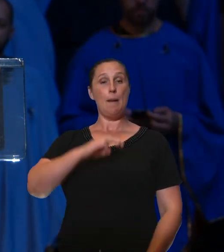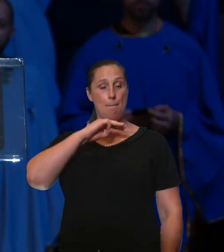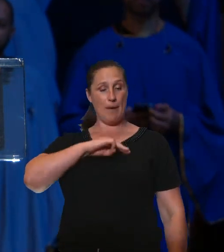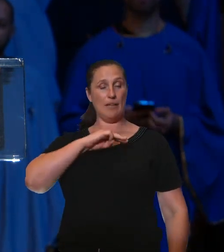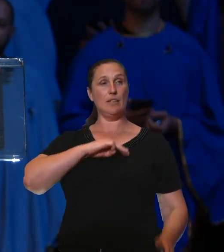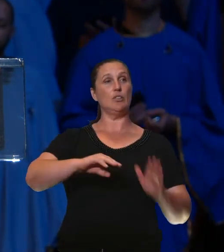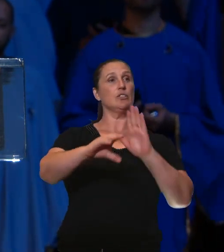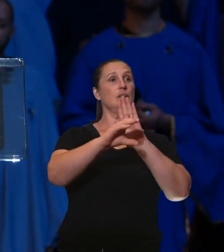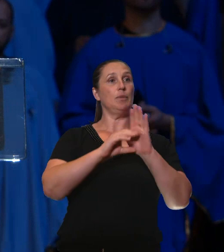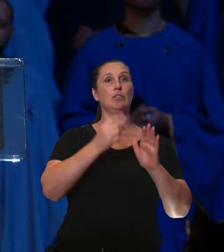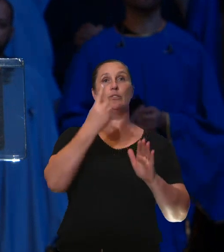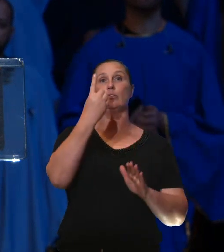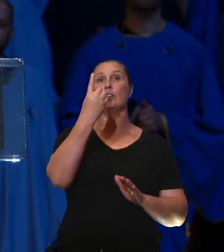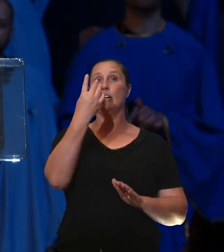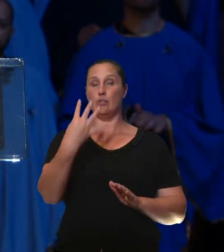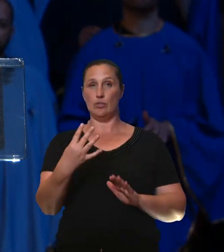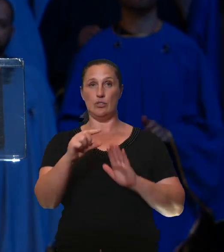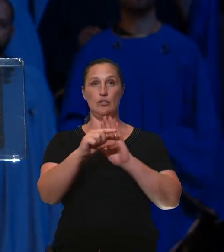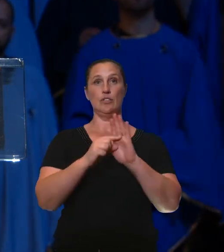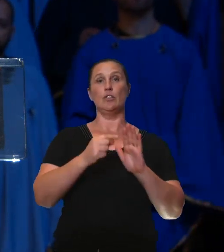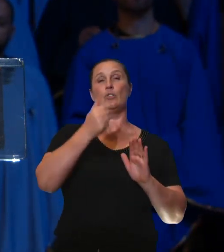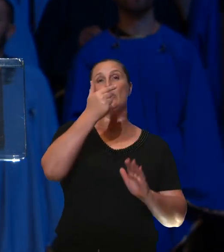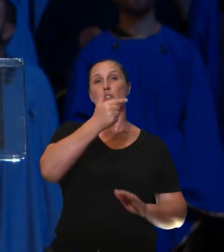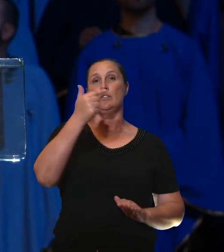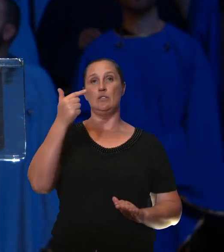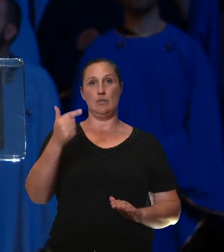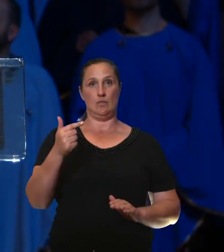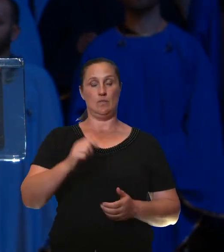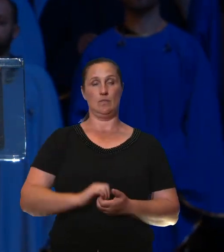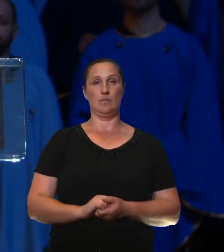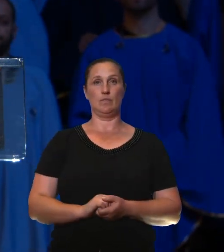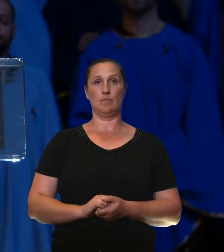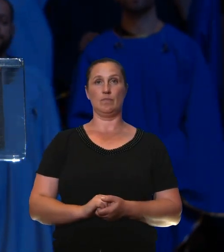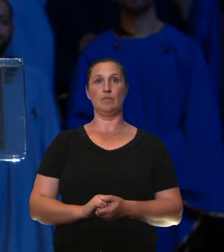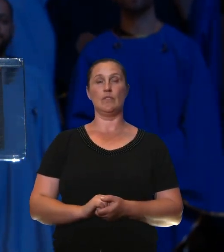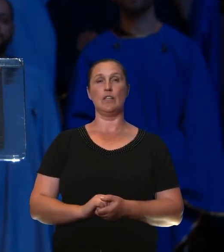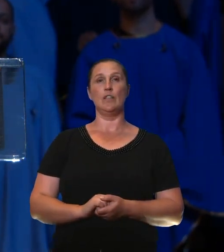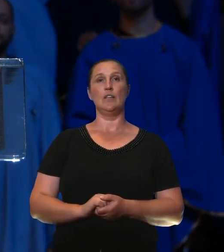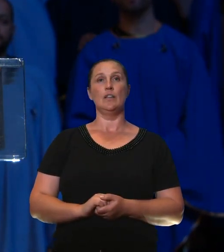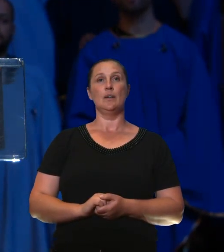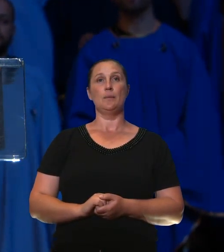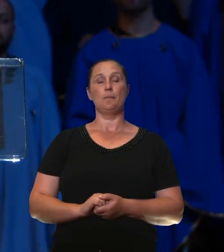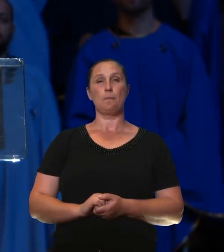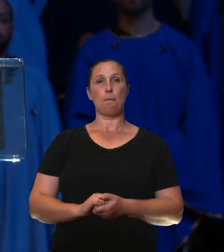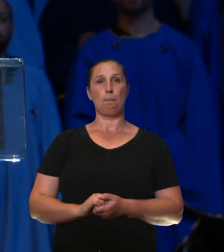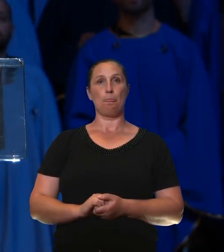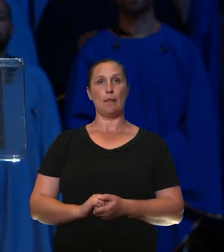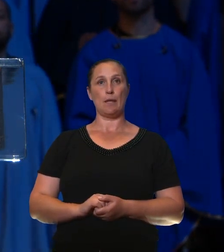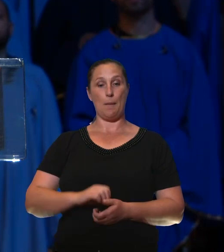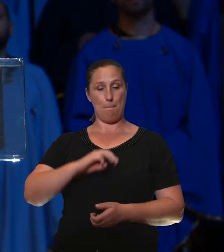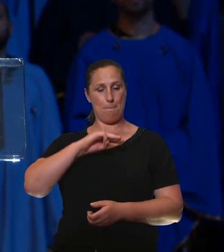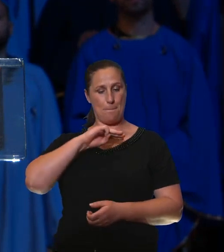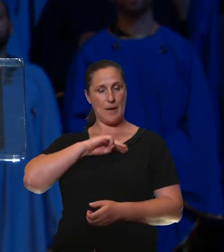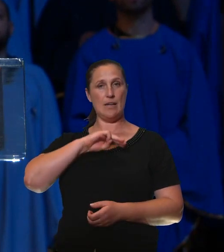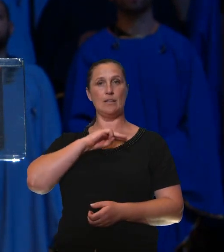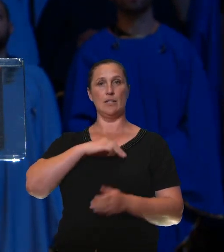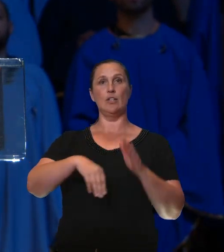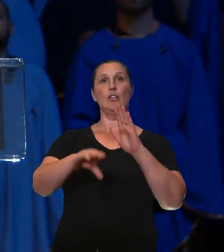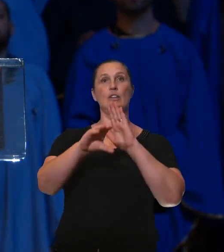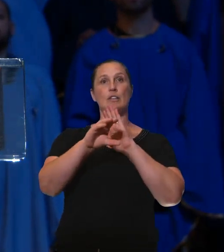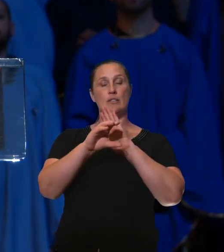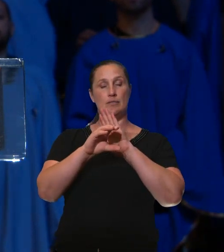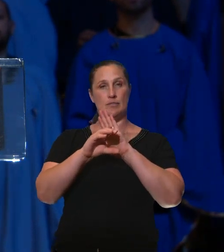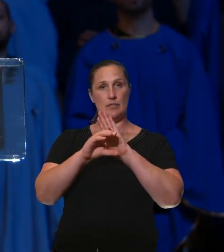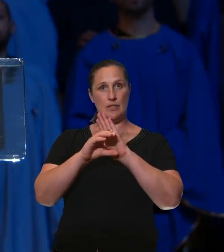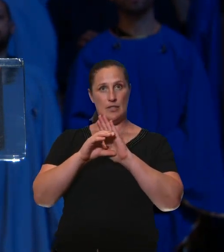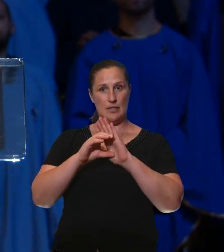Mateus 14, 22. O evangelho, primeiro evangelho, um evangelho tão conhecido, o evangelho